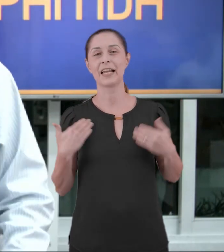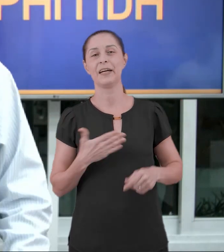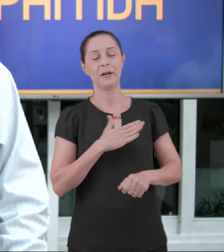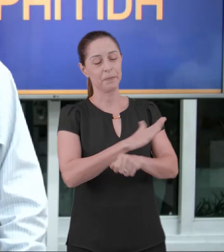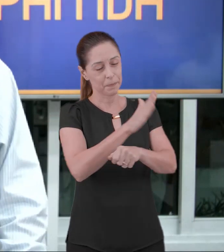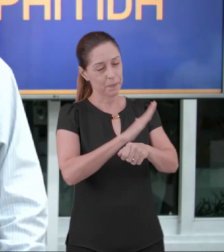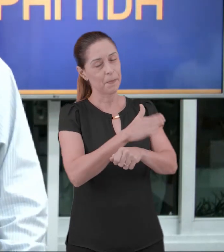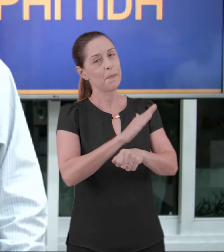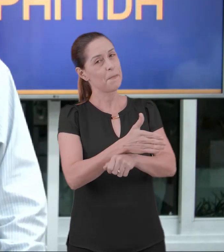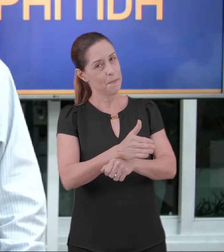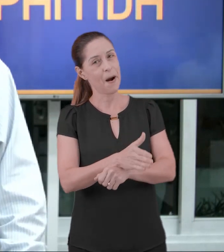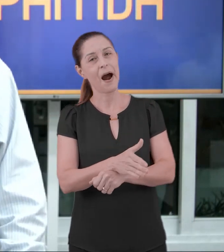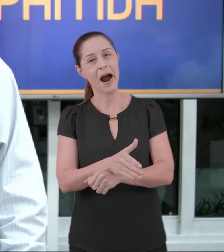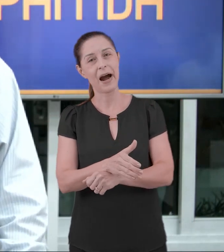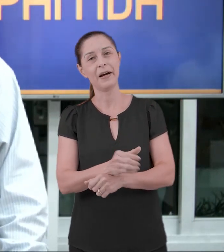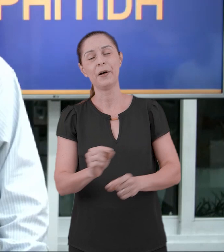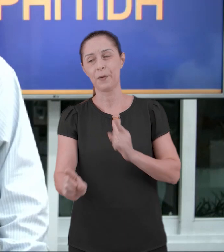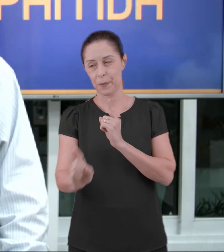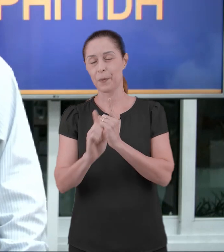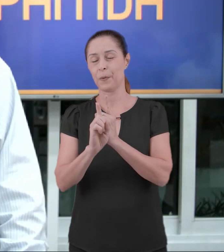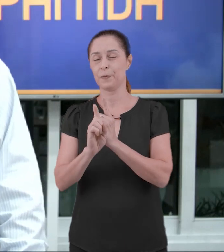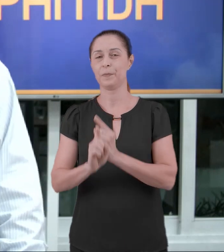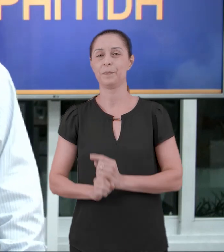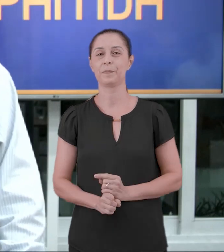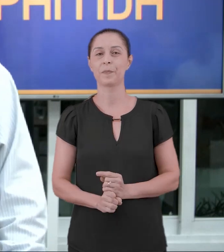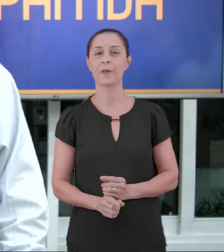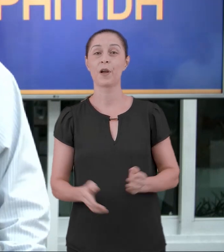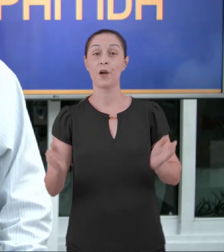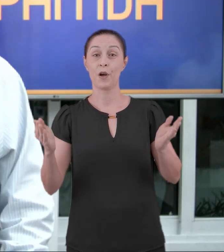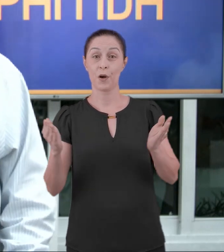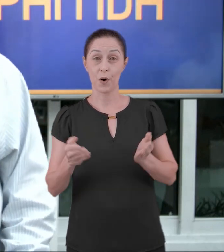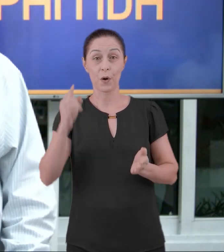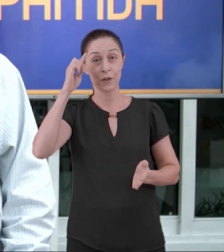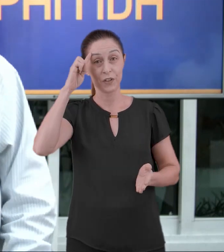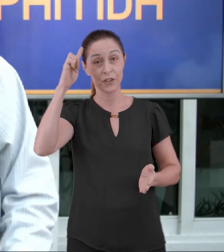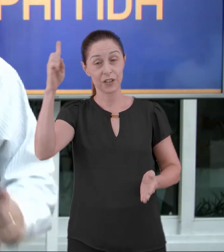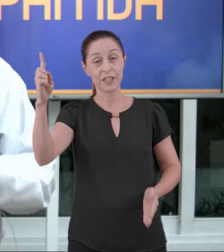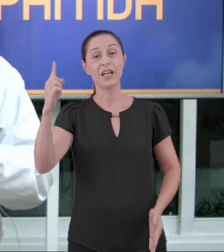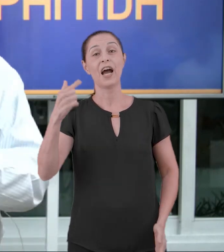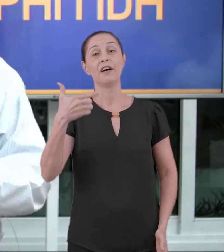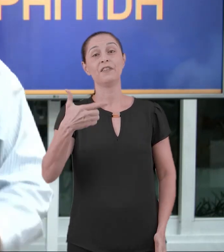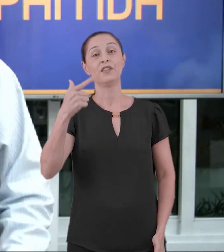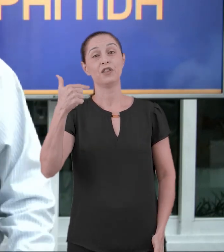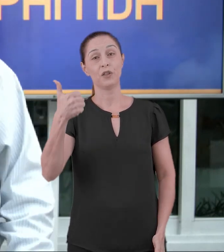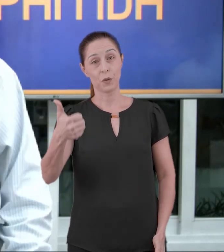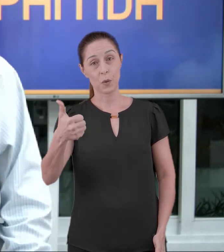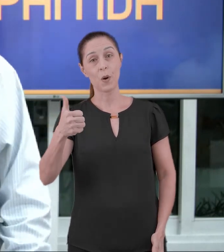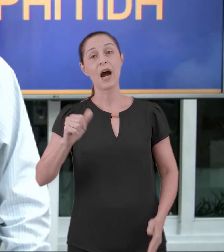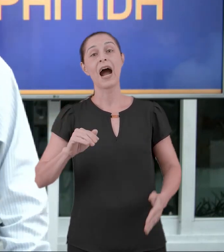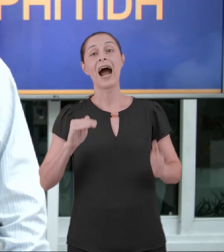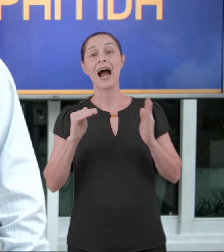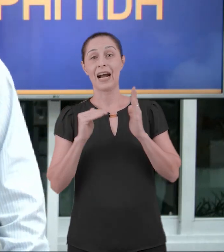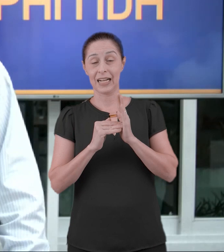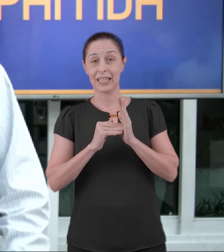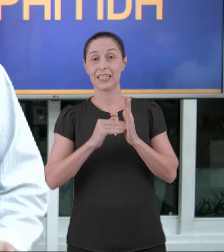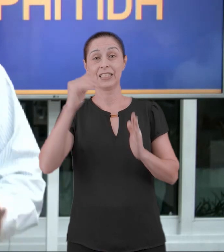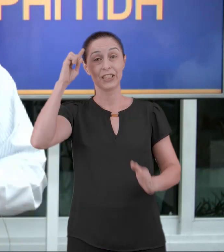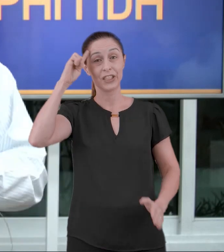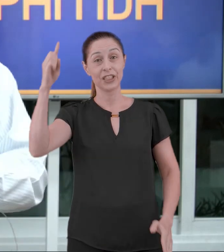participar desse encontro. Então, de hoje, 21 até o dia 24, sempre às 18 horas, nós teremos